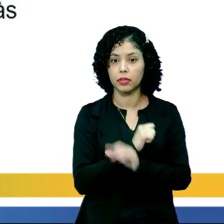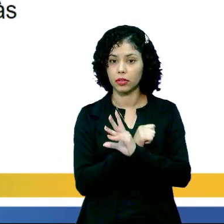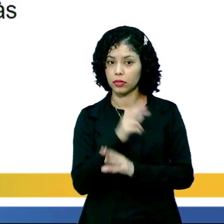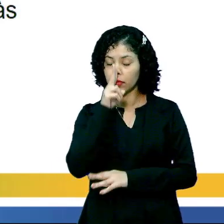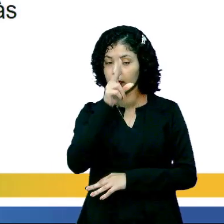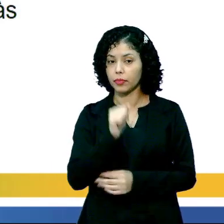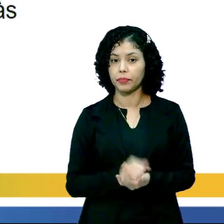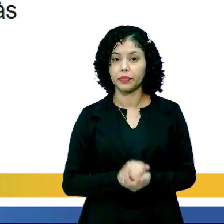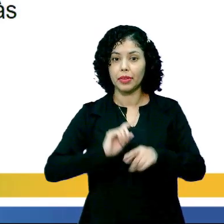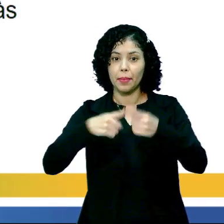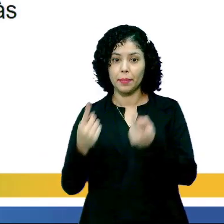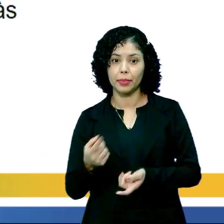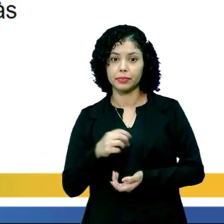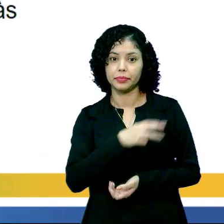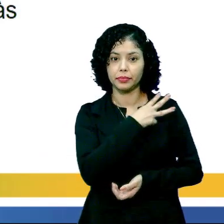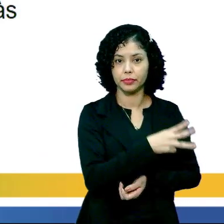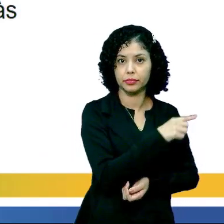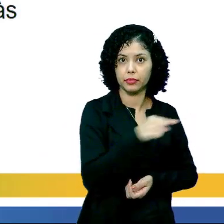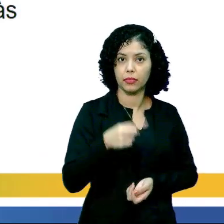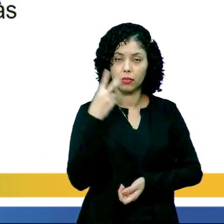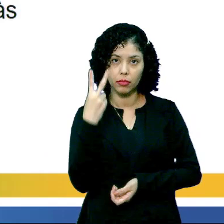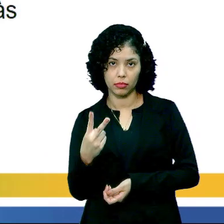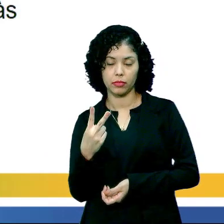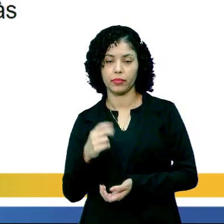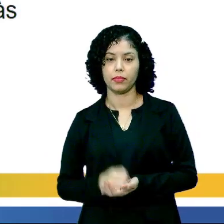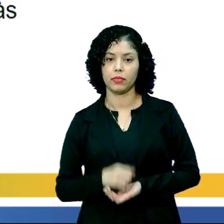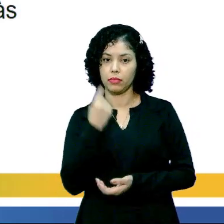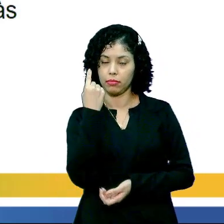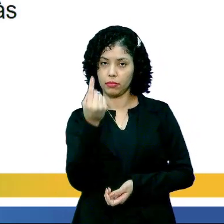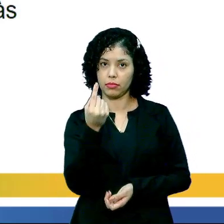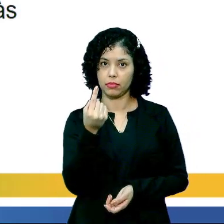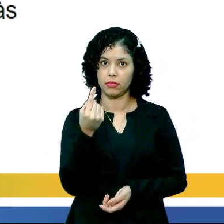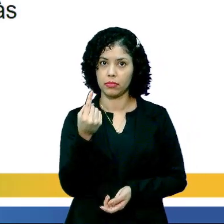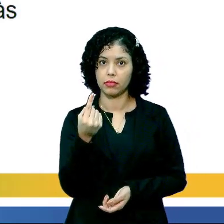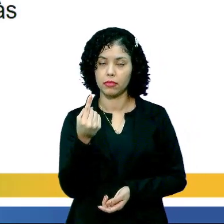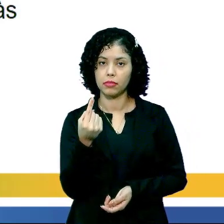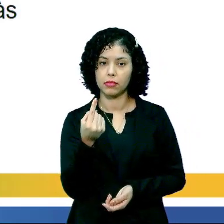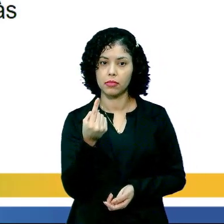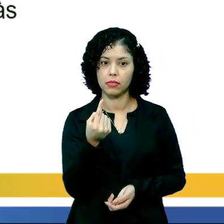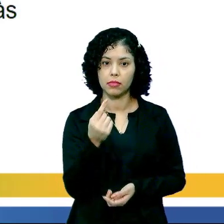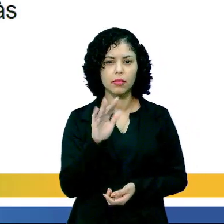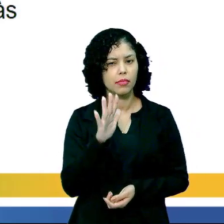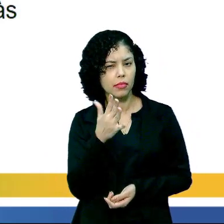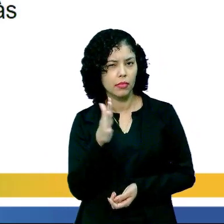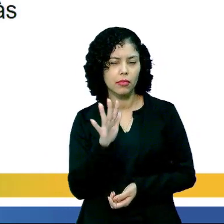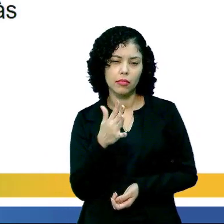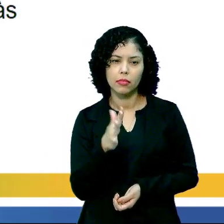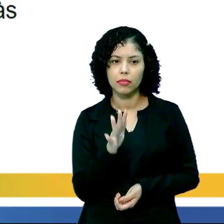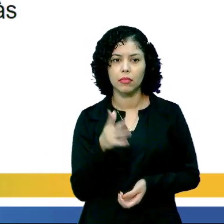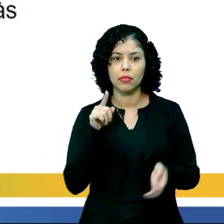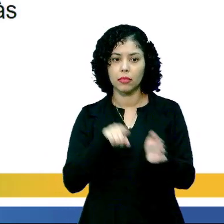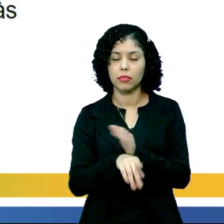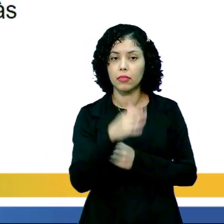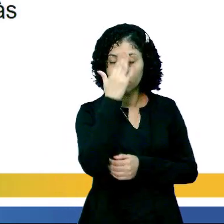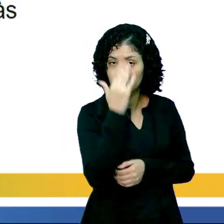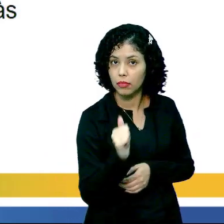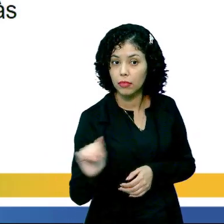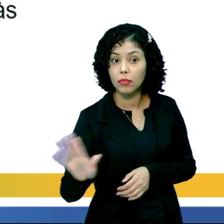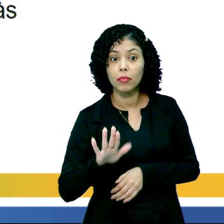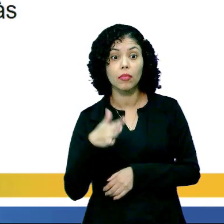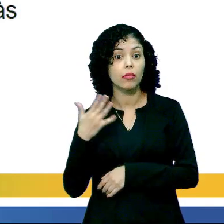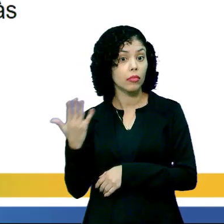um ácido forte mas quando eu faço 3 - 2 Isso só vai dar um Então tem um ácido moderado e a questão quer saber da gente